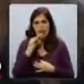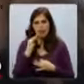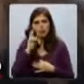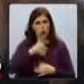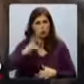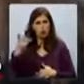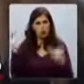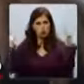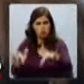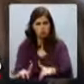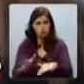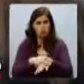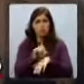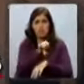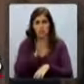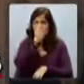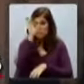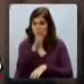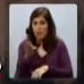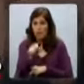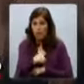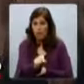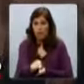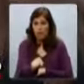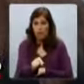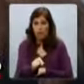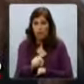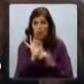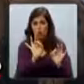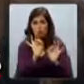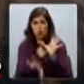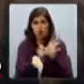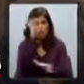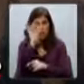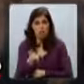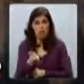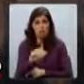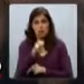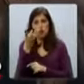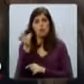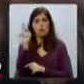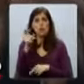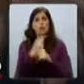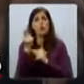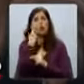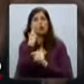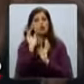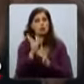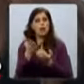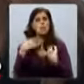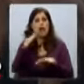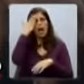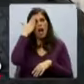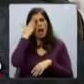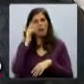cá seja por isso, por saberem que é um destino que é uma boa eleição. Muitos deles vêm porque já conhecem, mas acho que isso é